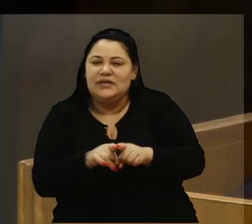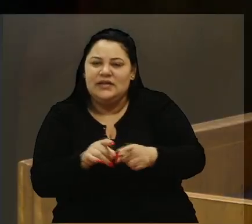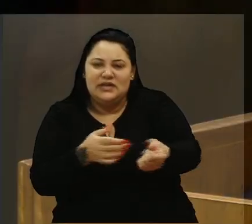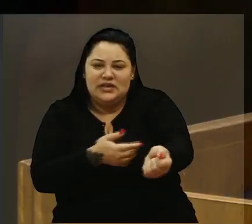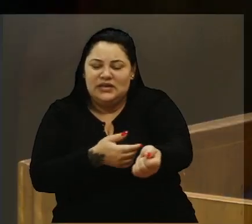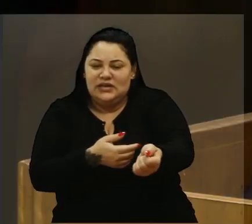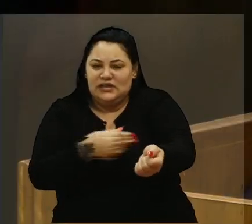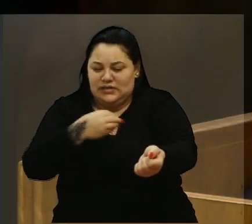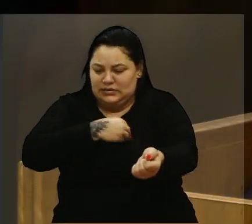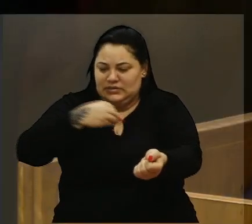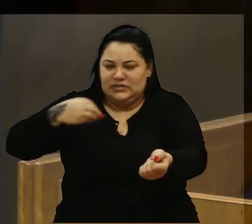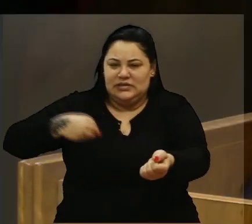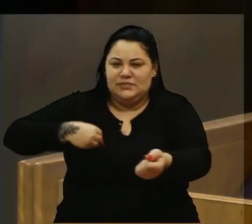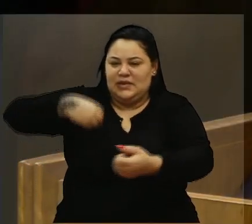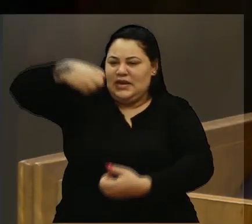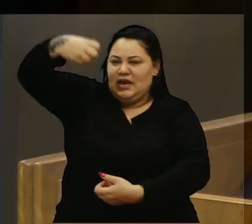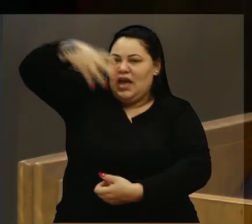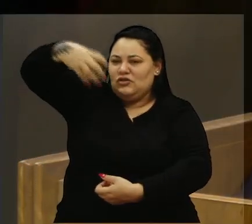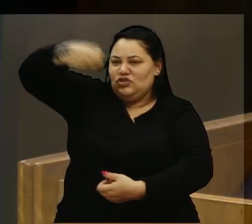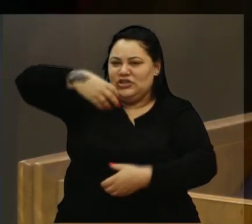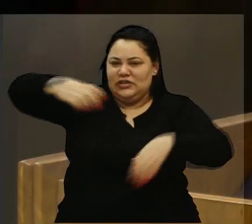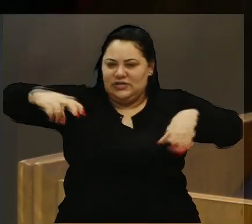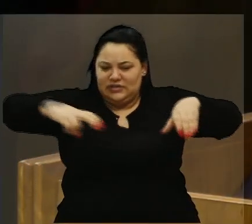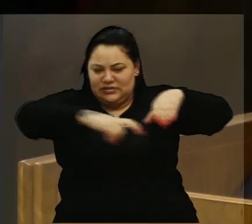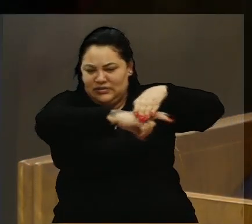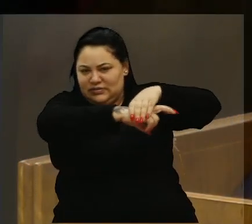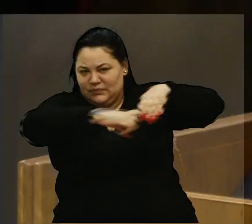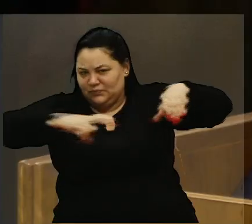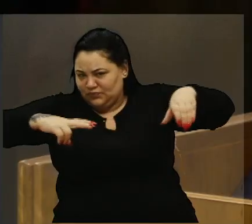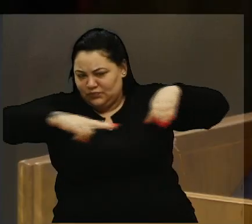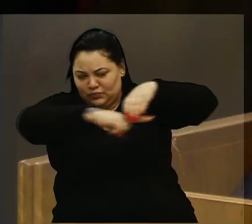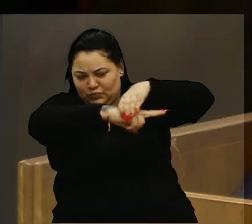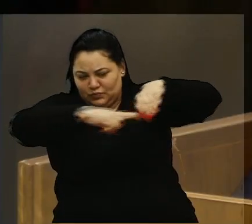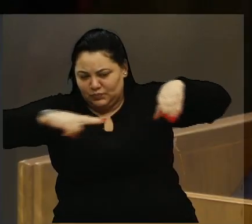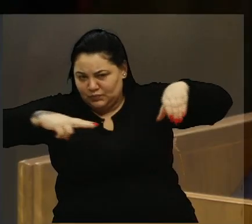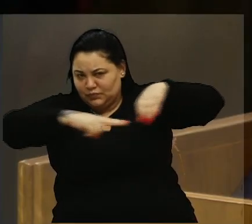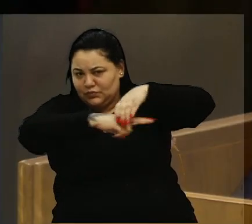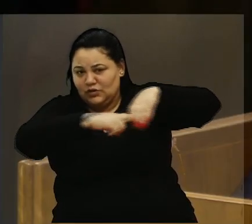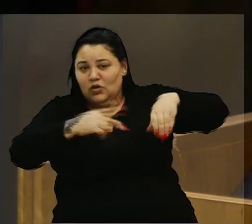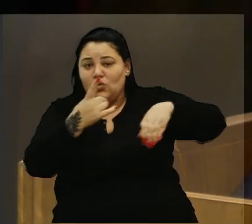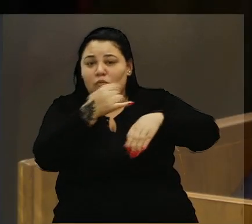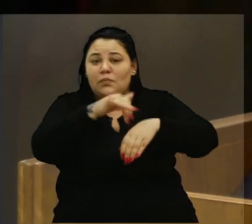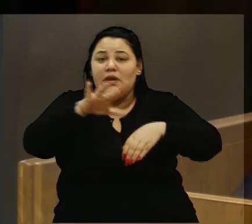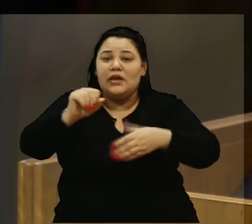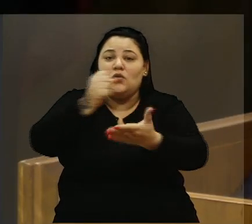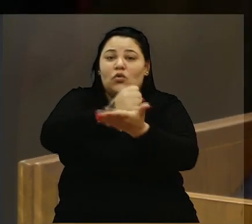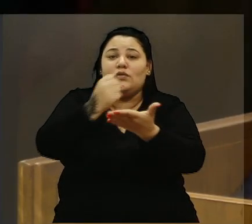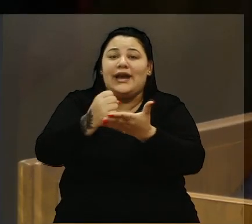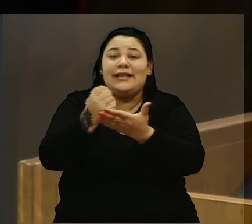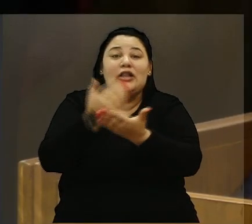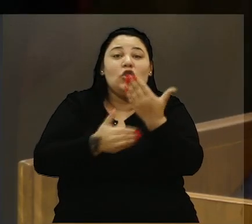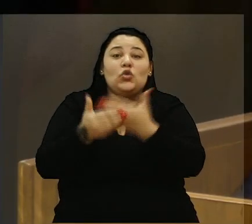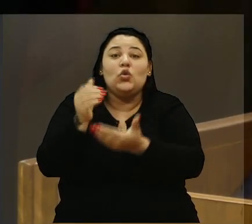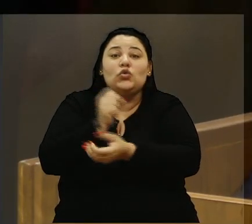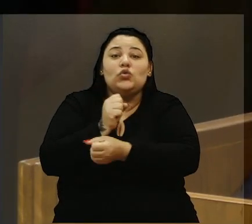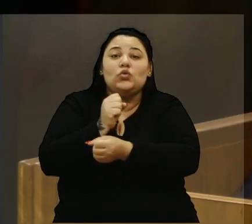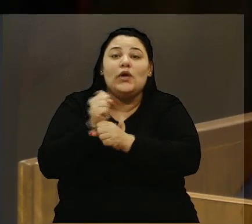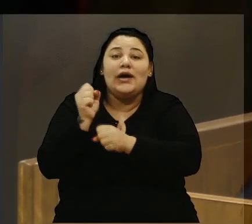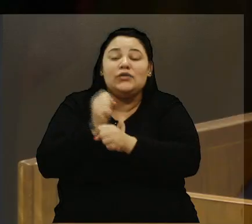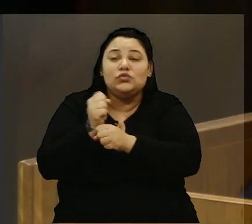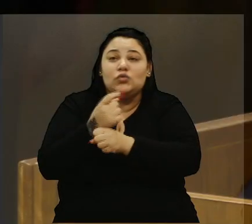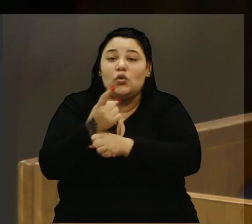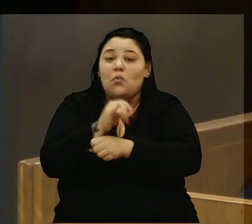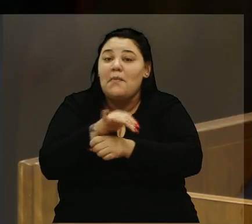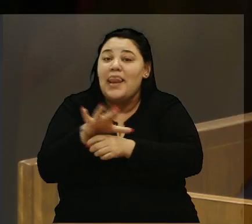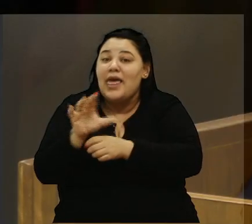imagens, hoje o município contrata em torno de 1 milhão de exames por ano. 1 milhão